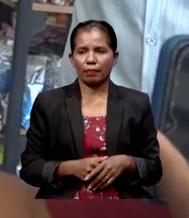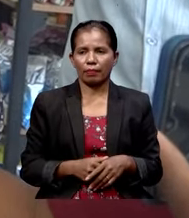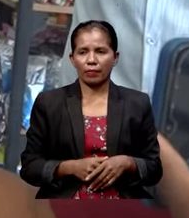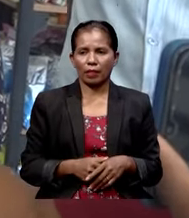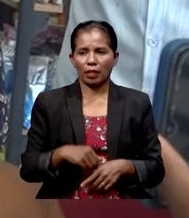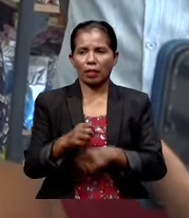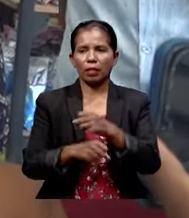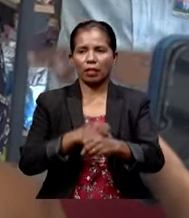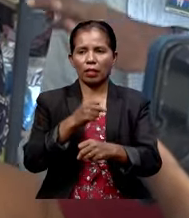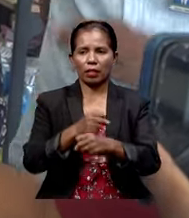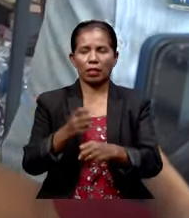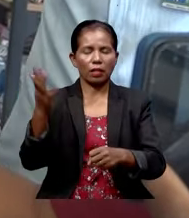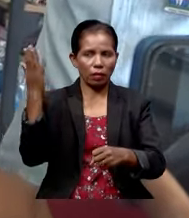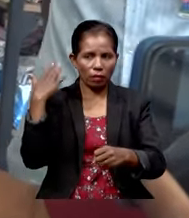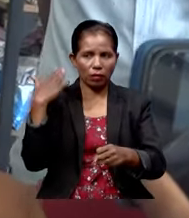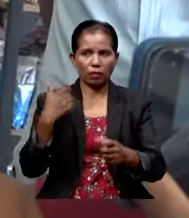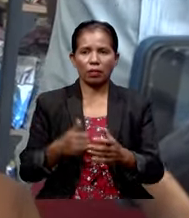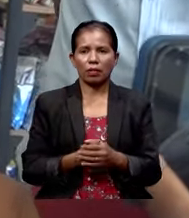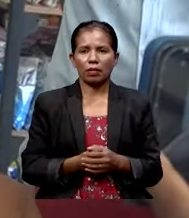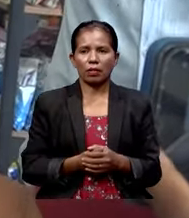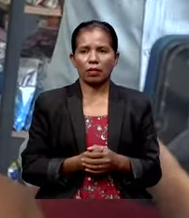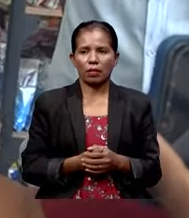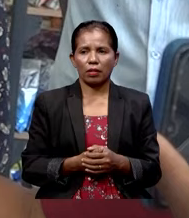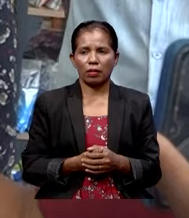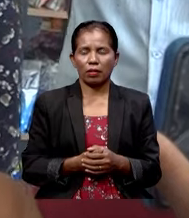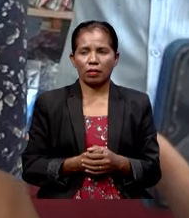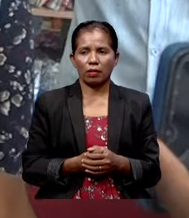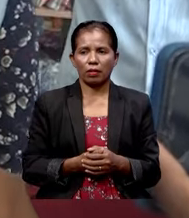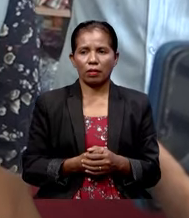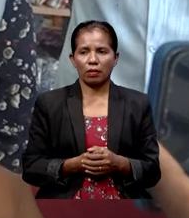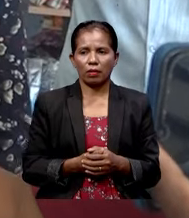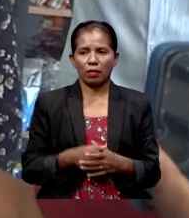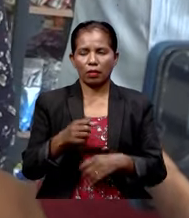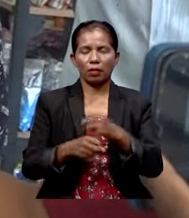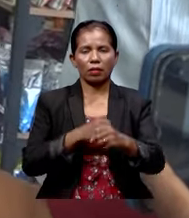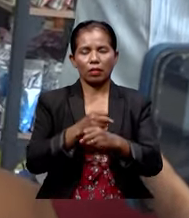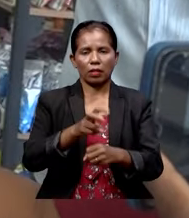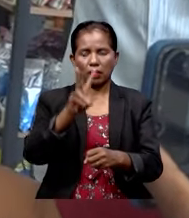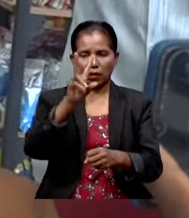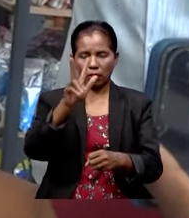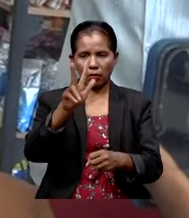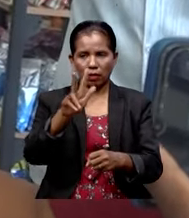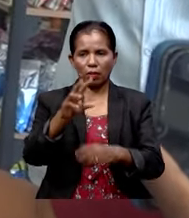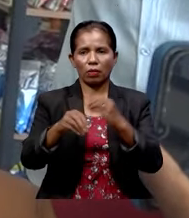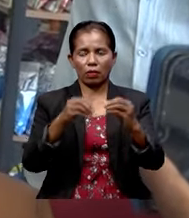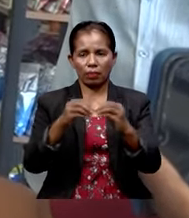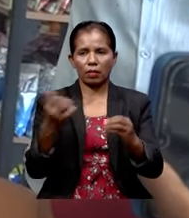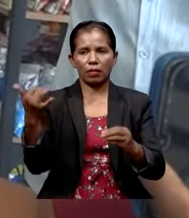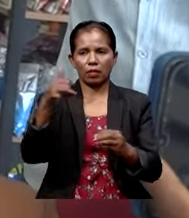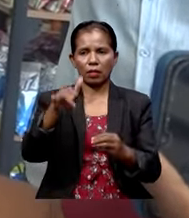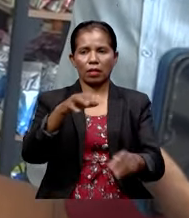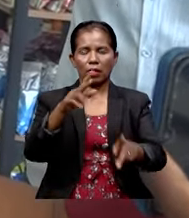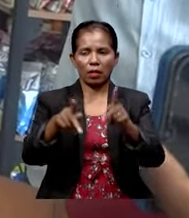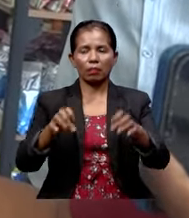iha tinan hira liuba ida né ba tinan da toluk neona né significa que tá é